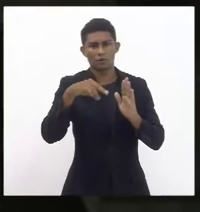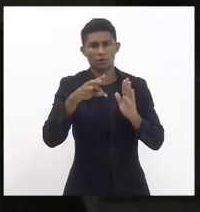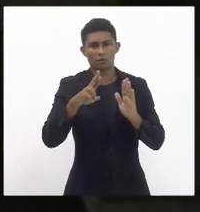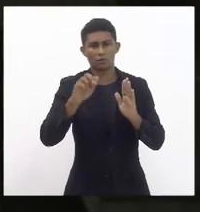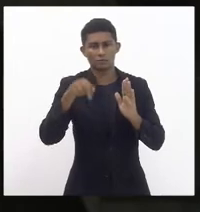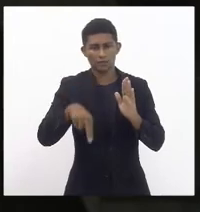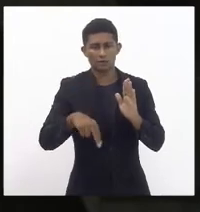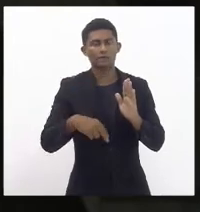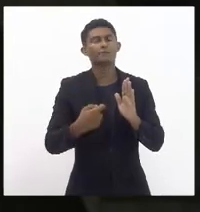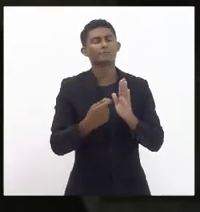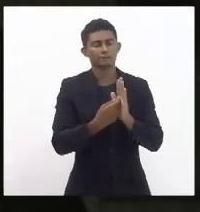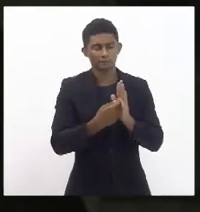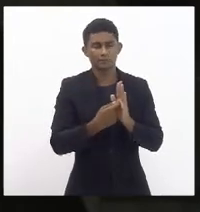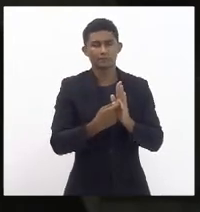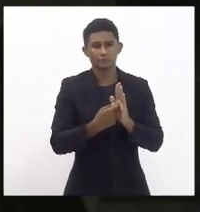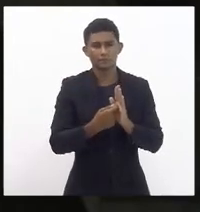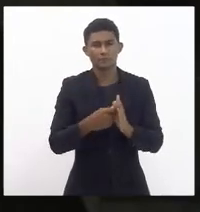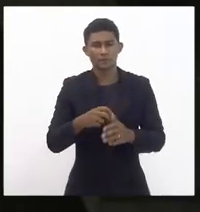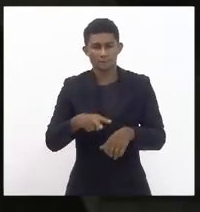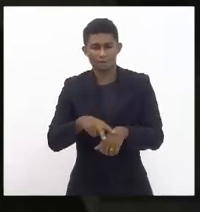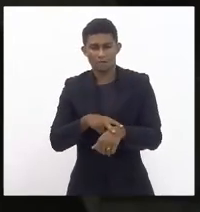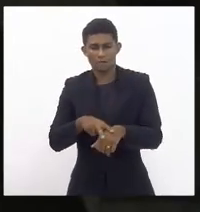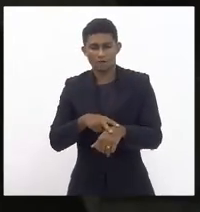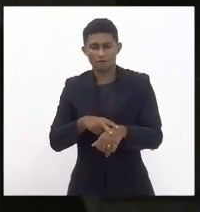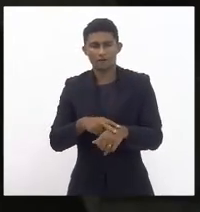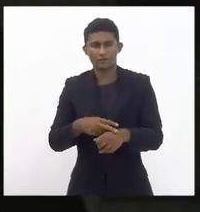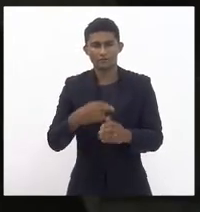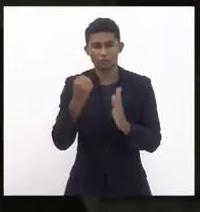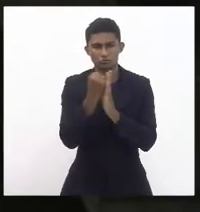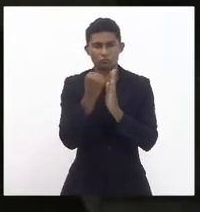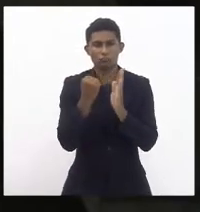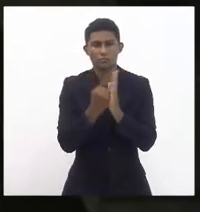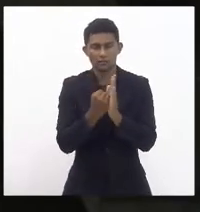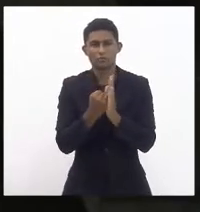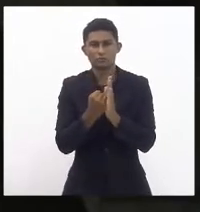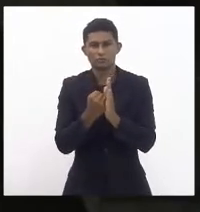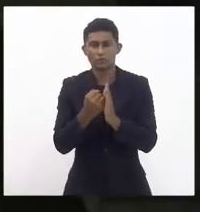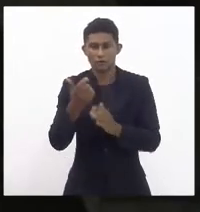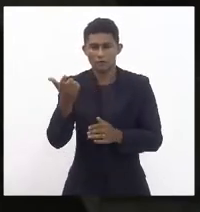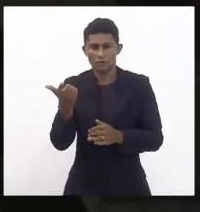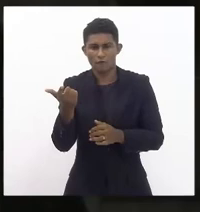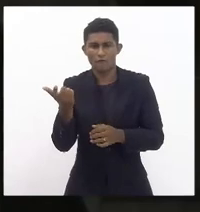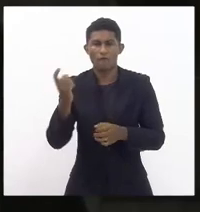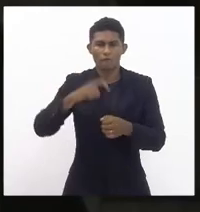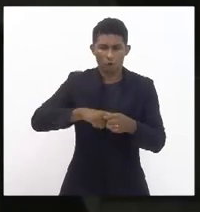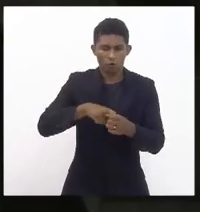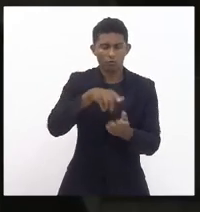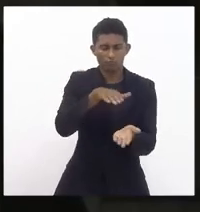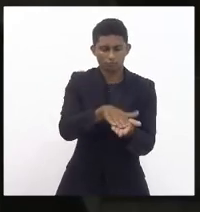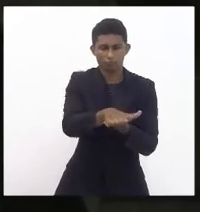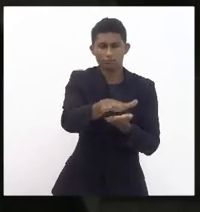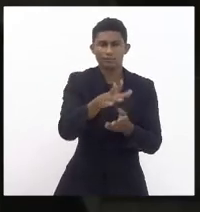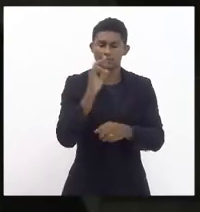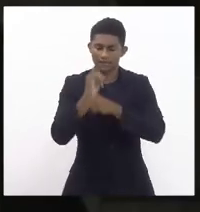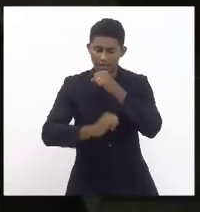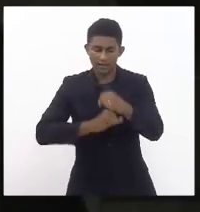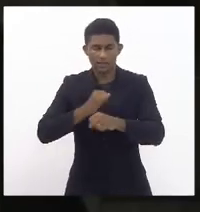que volte a ser metido verdinho não seja mais pela internet